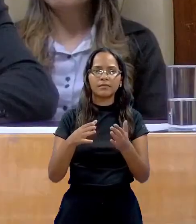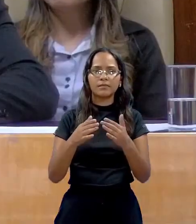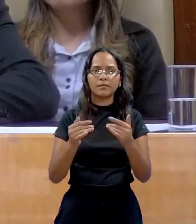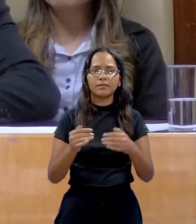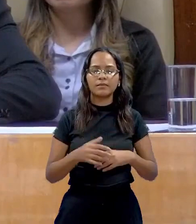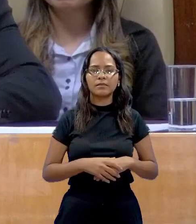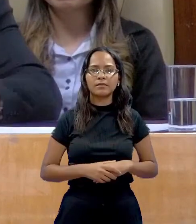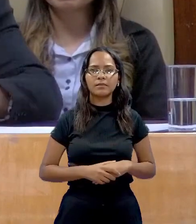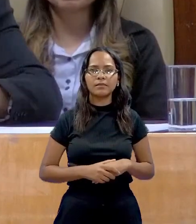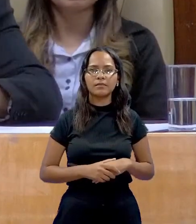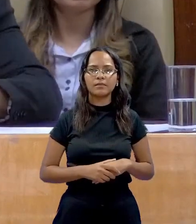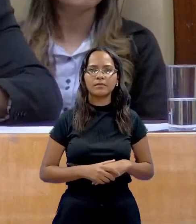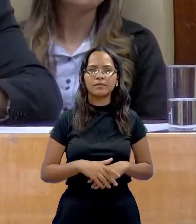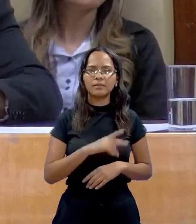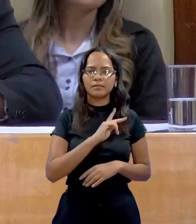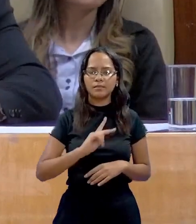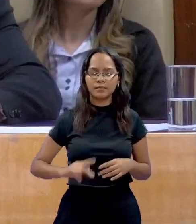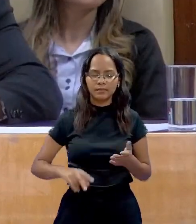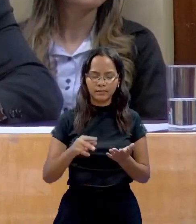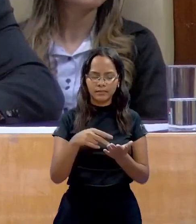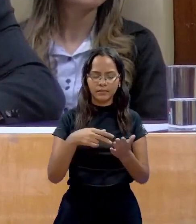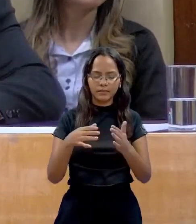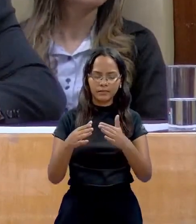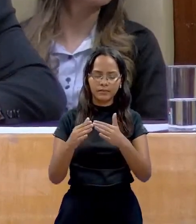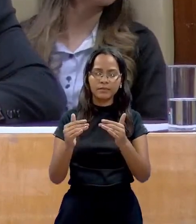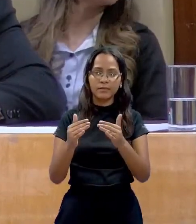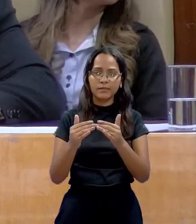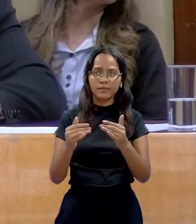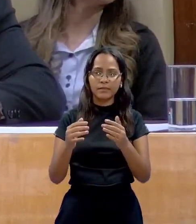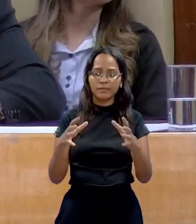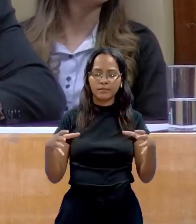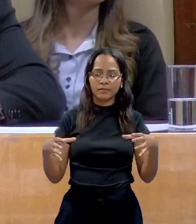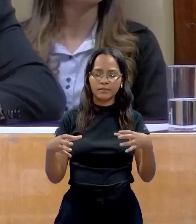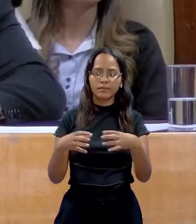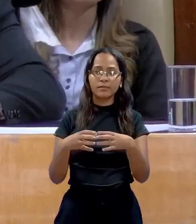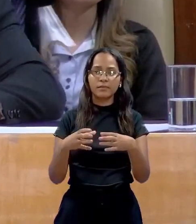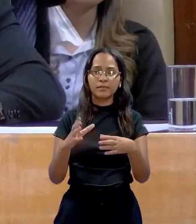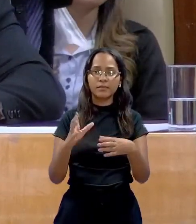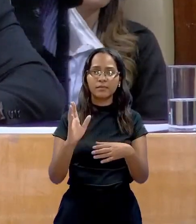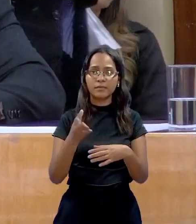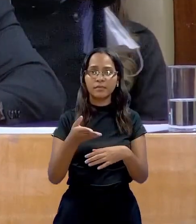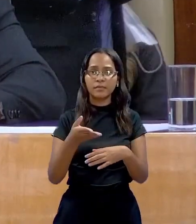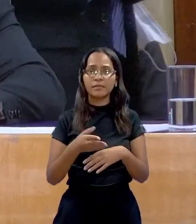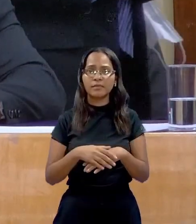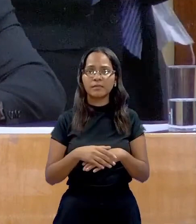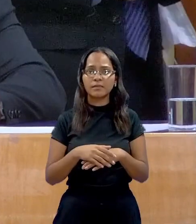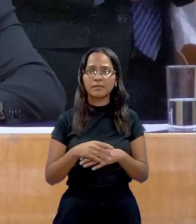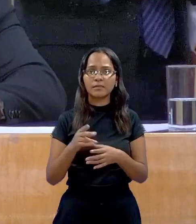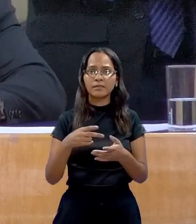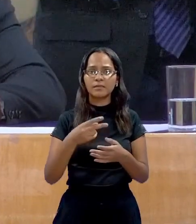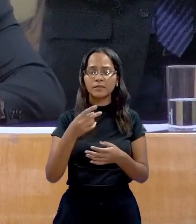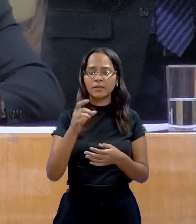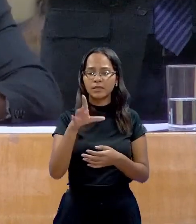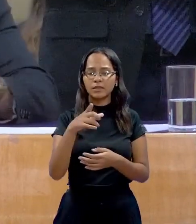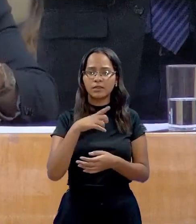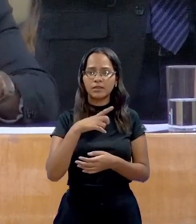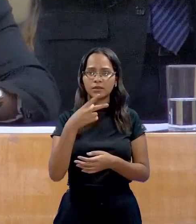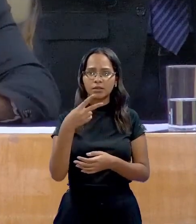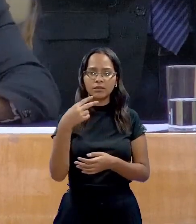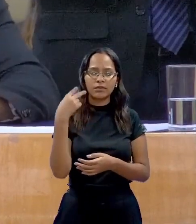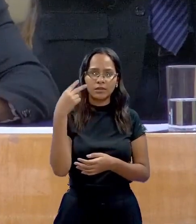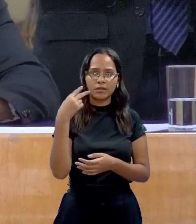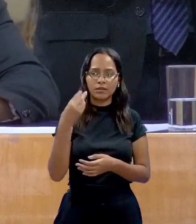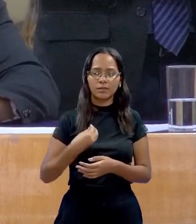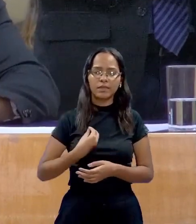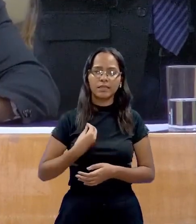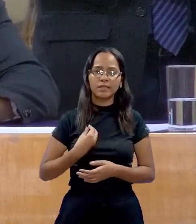presidente, irei fazer as leituras dos requerimentos em blocos, mas já vi dos que estão inscritos aqui, só dois vereadores estão presentes,